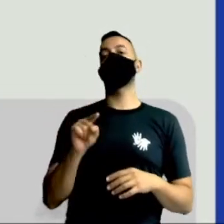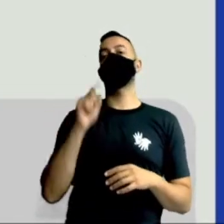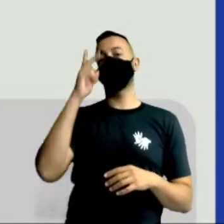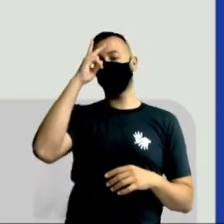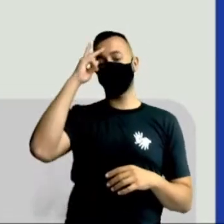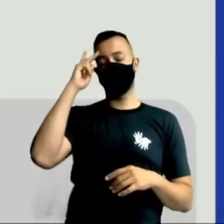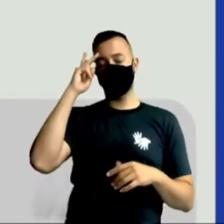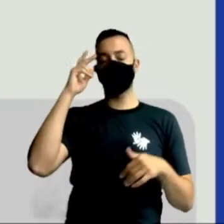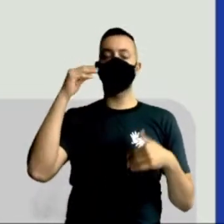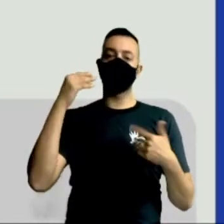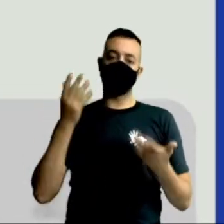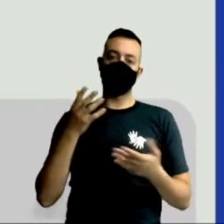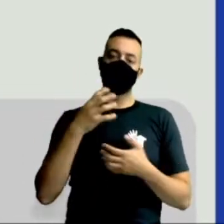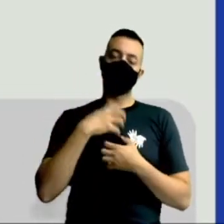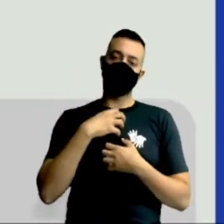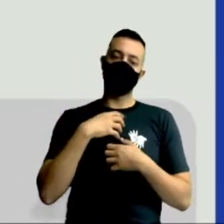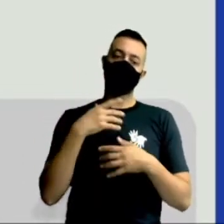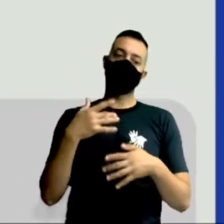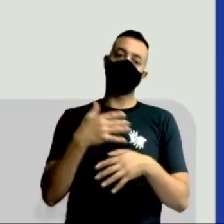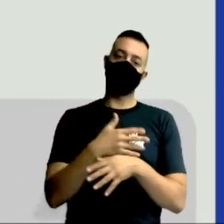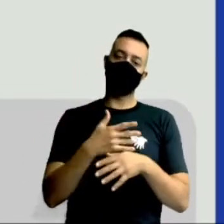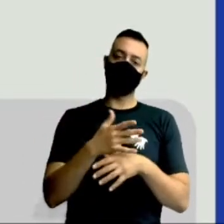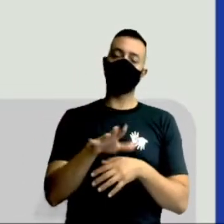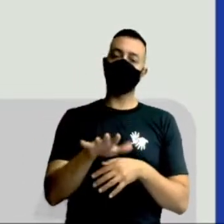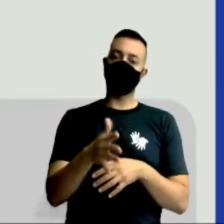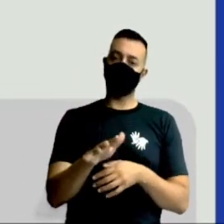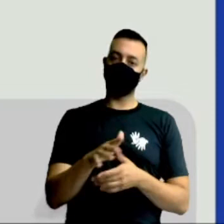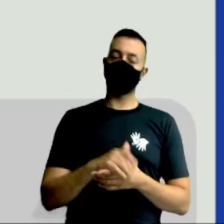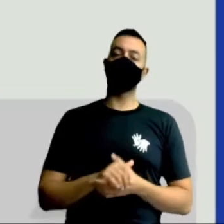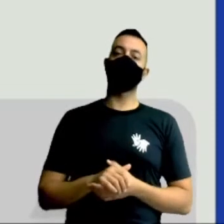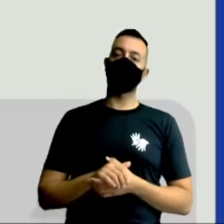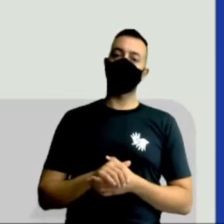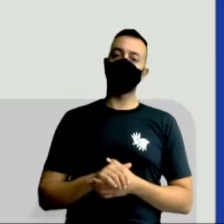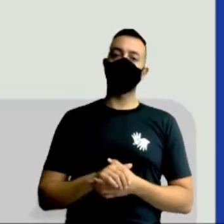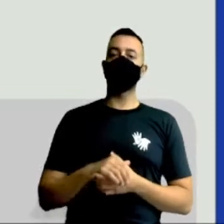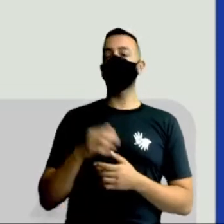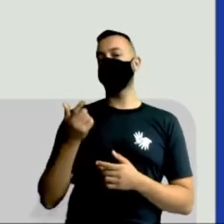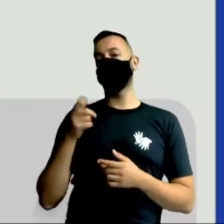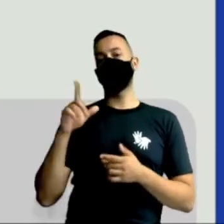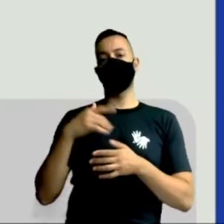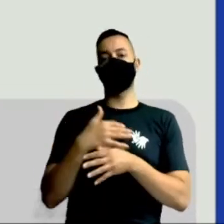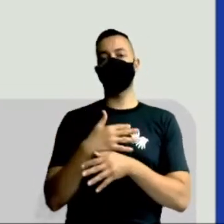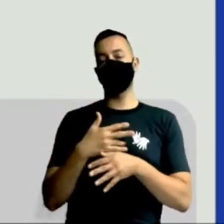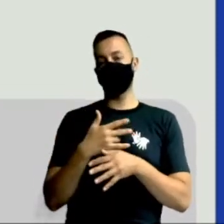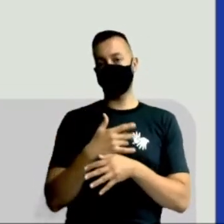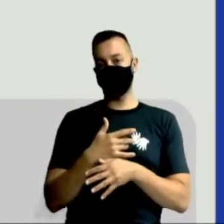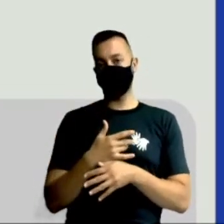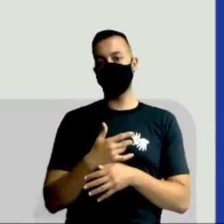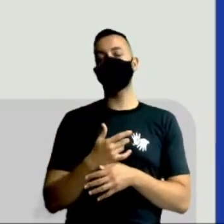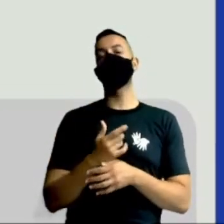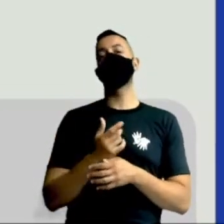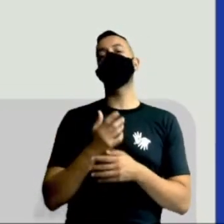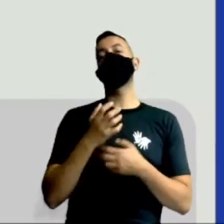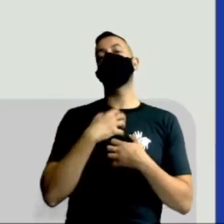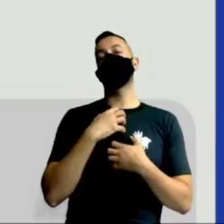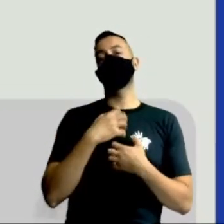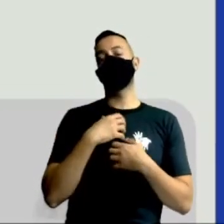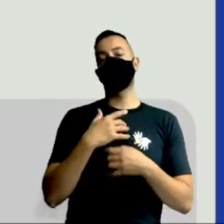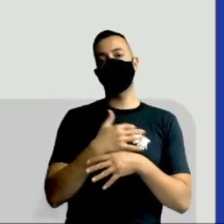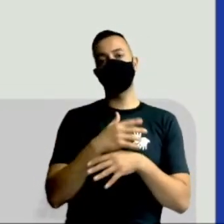habitantes, ou seja, consideradas como cidades médias. As demais cidades do estado são classificadas como